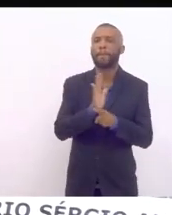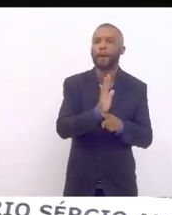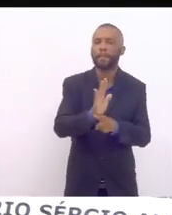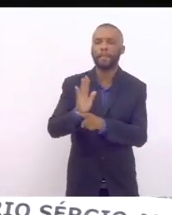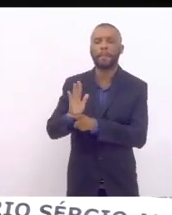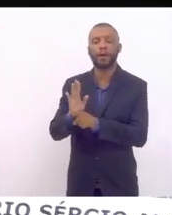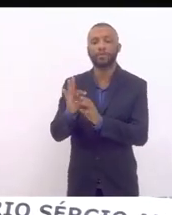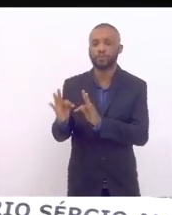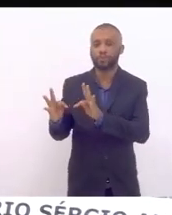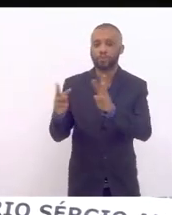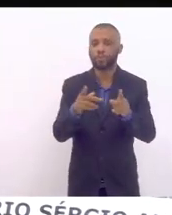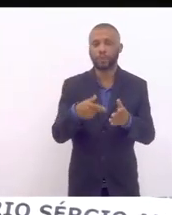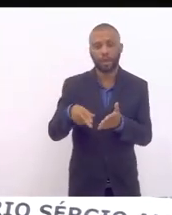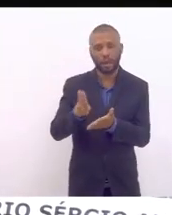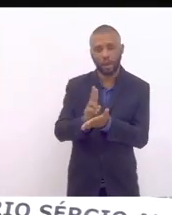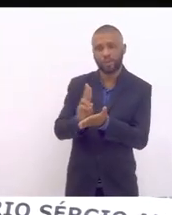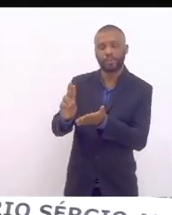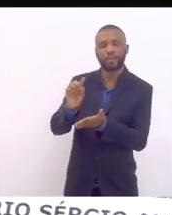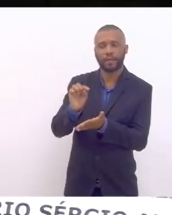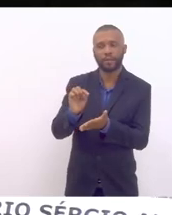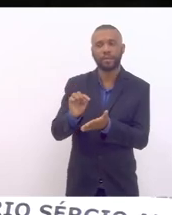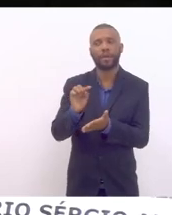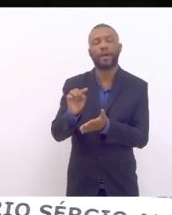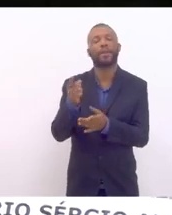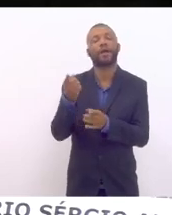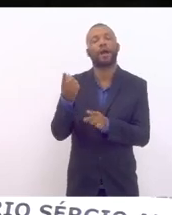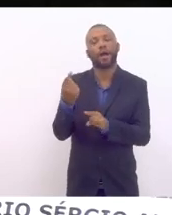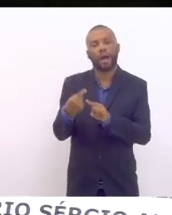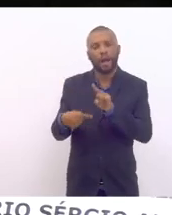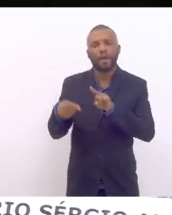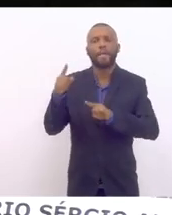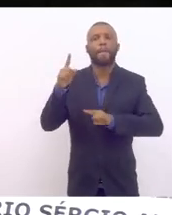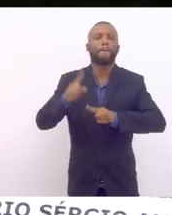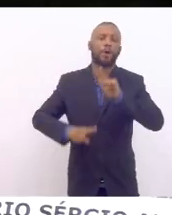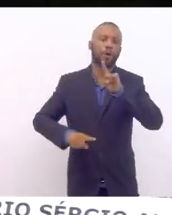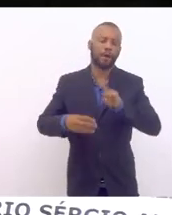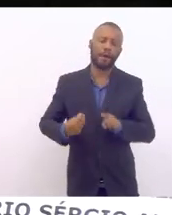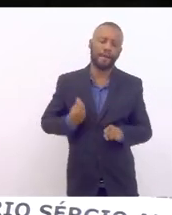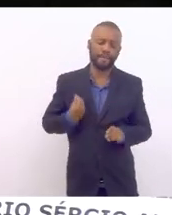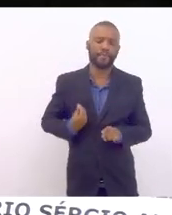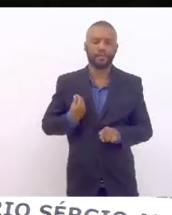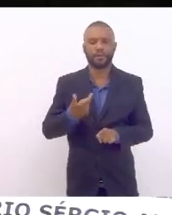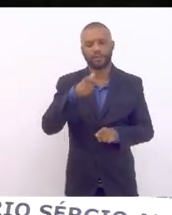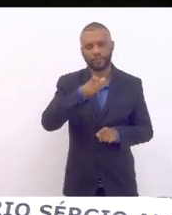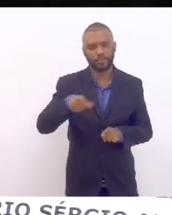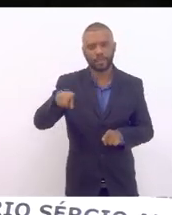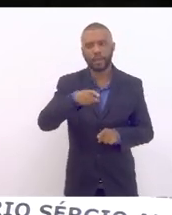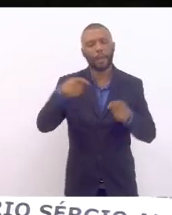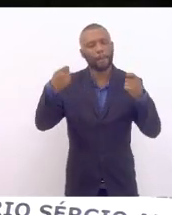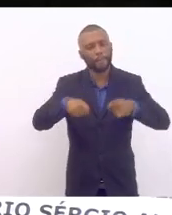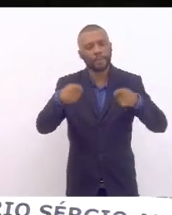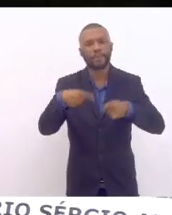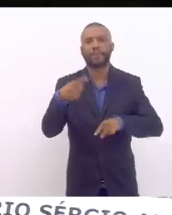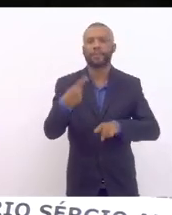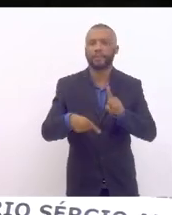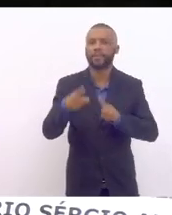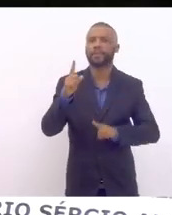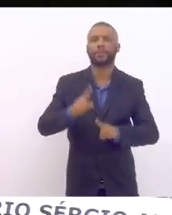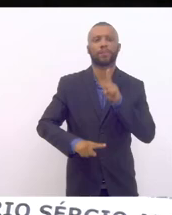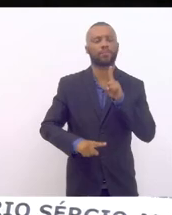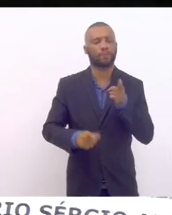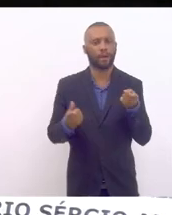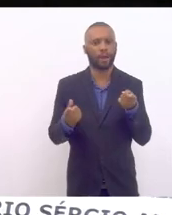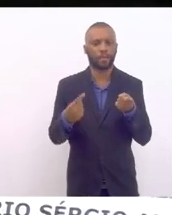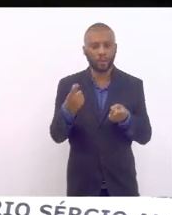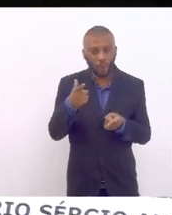de todos a universidade ela é transformadora de vida ela precisa transformar vida e para